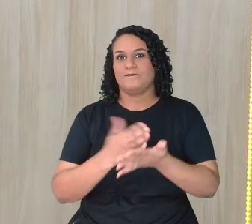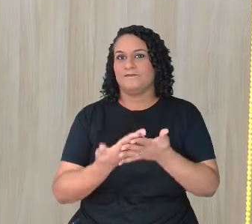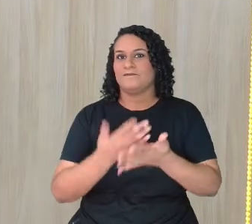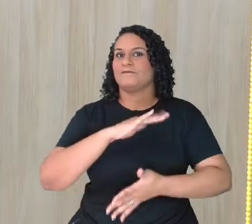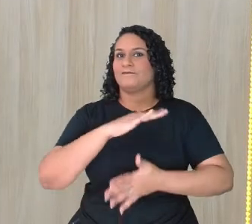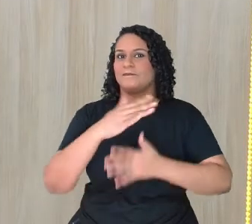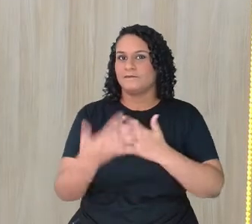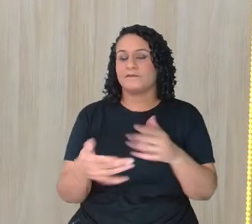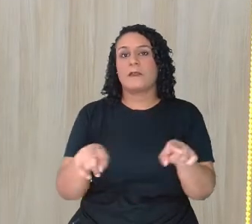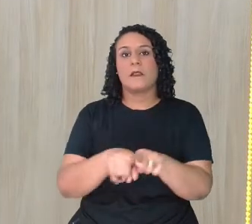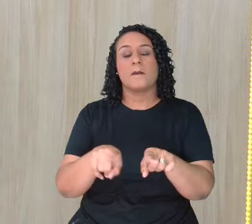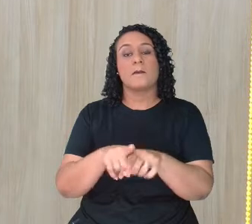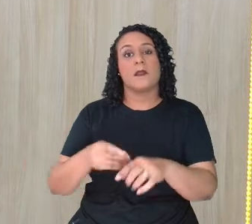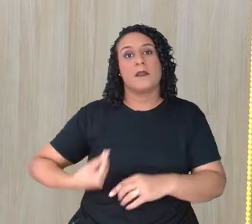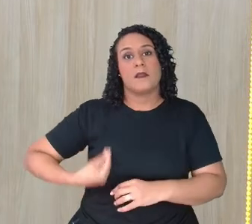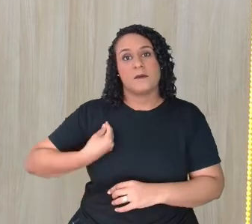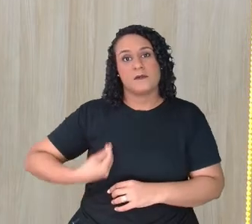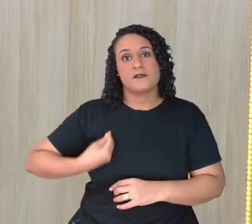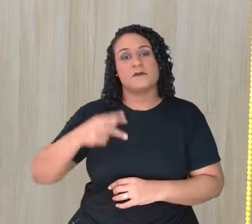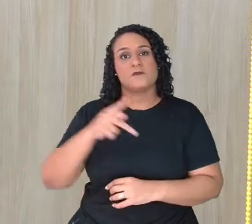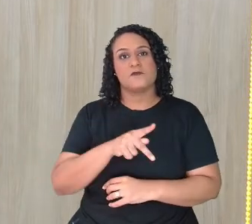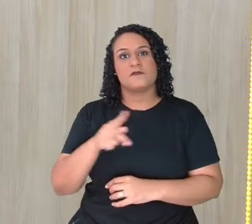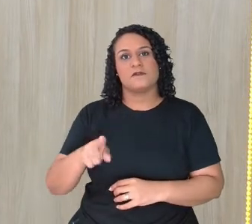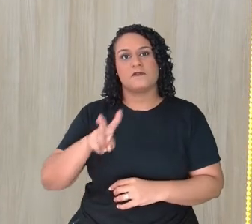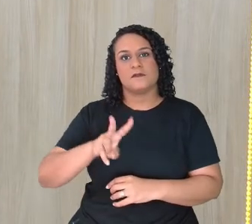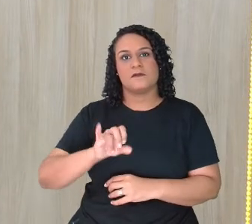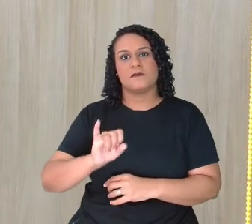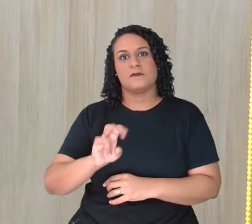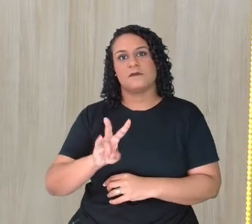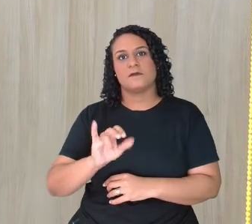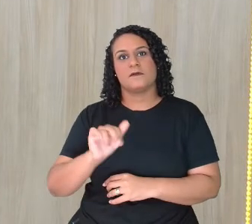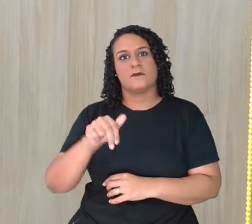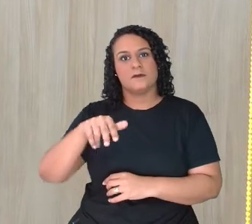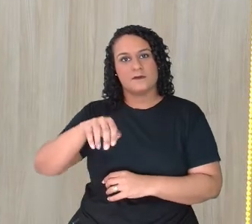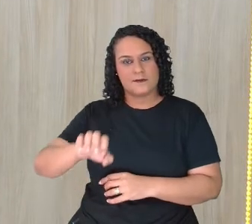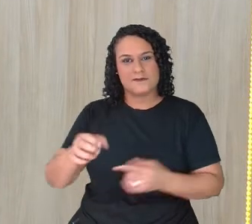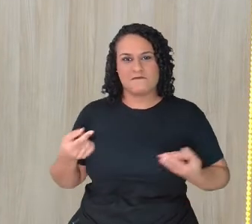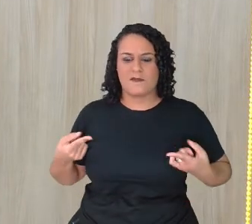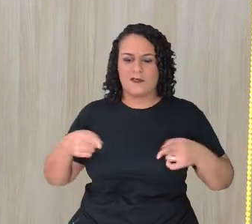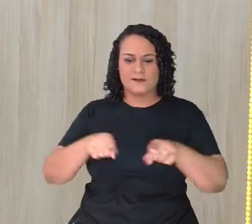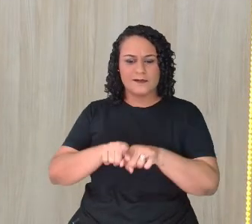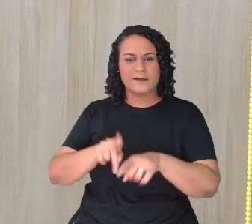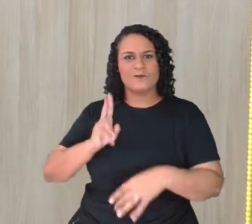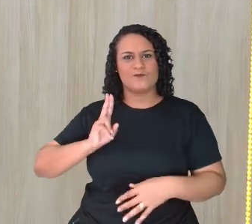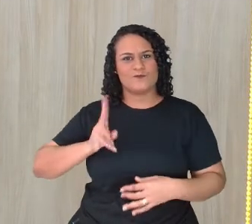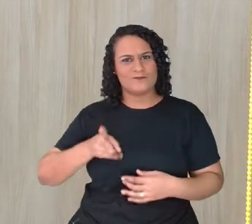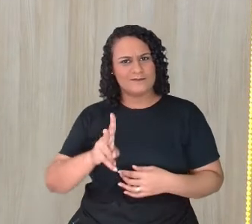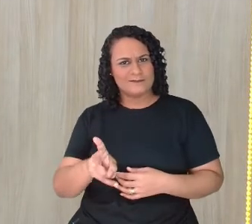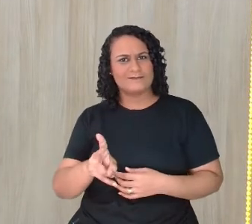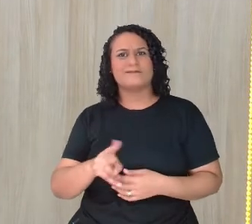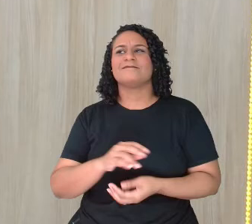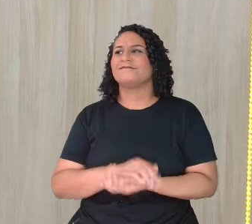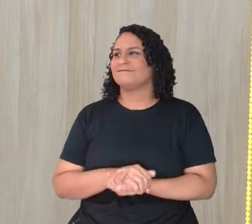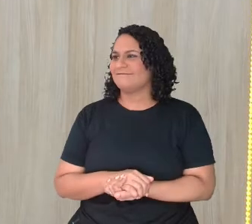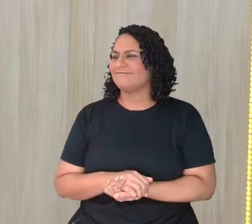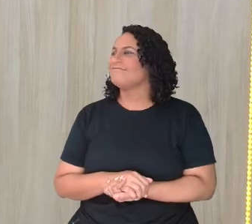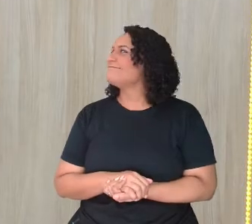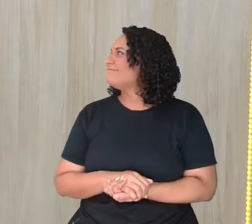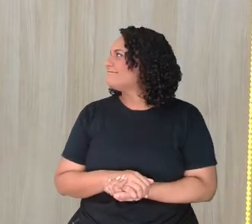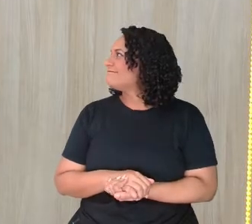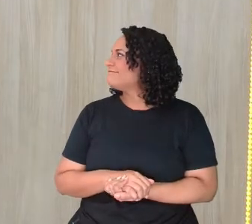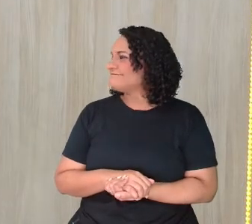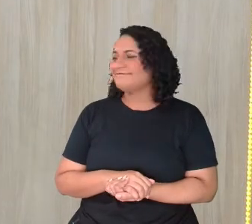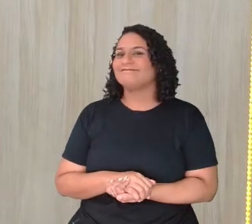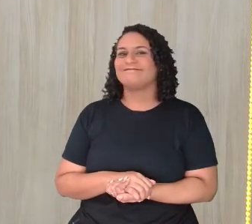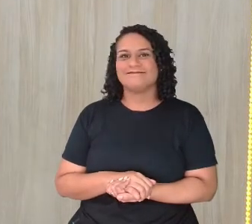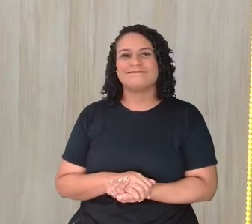dia, professora Viviane Santos, parceira aí, olha, comigo sempre, independente do horário, está aí,